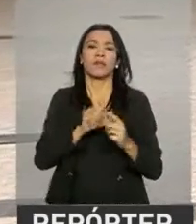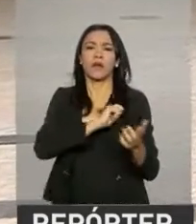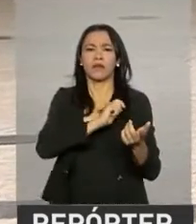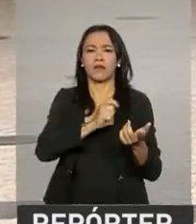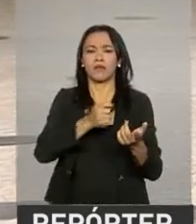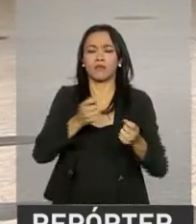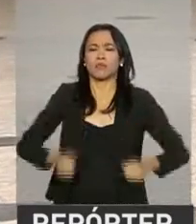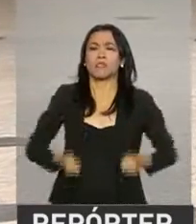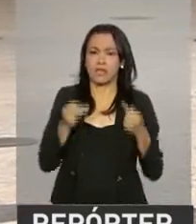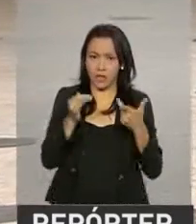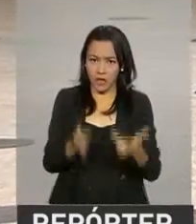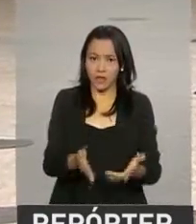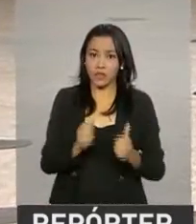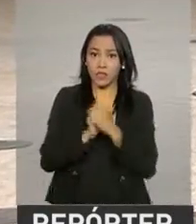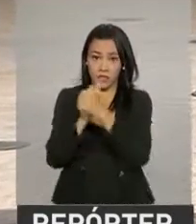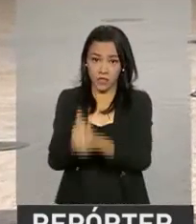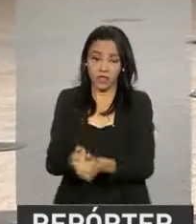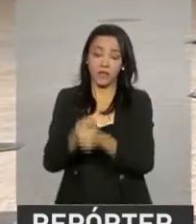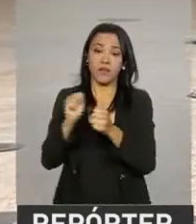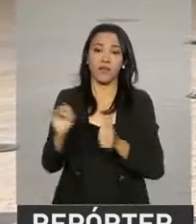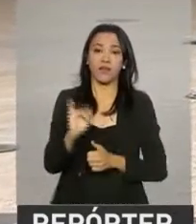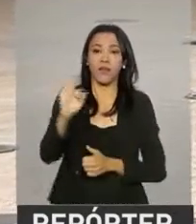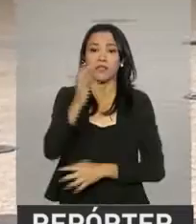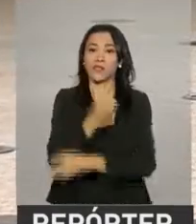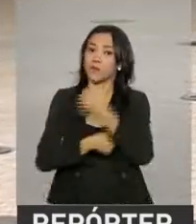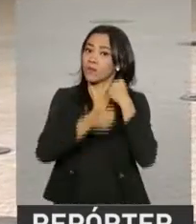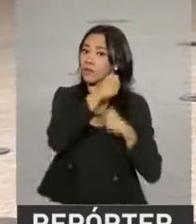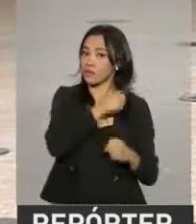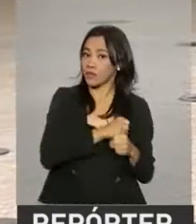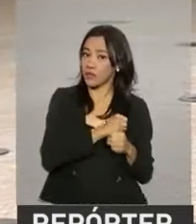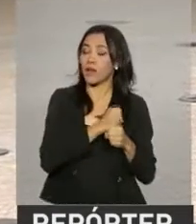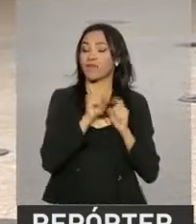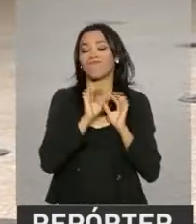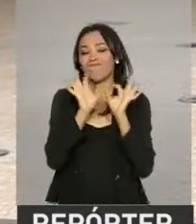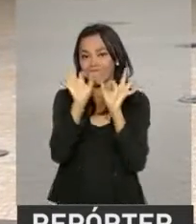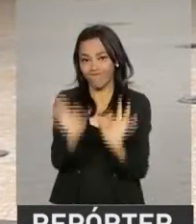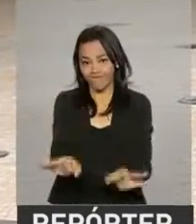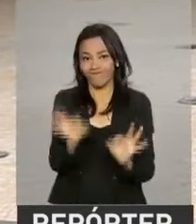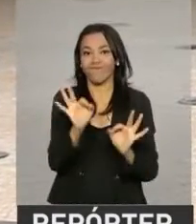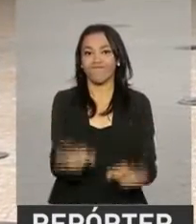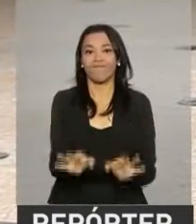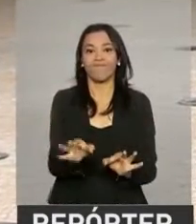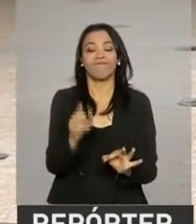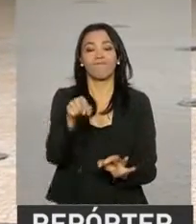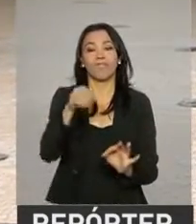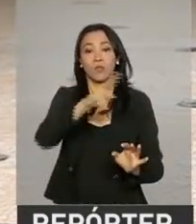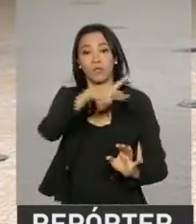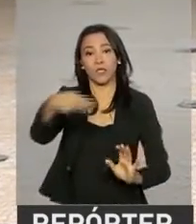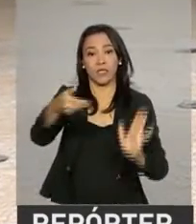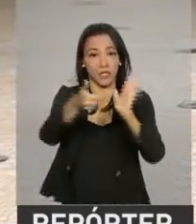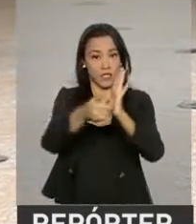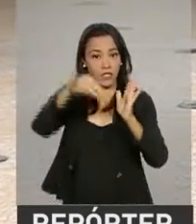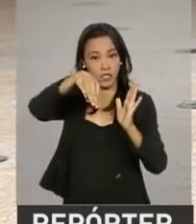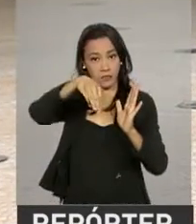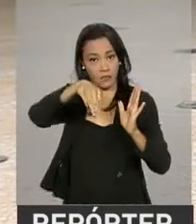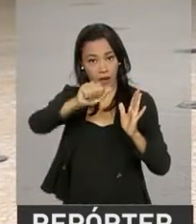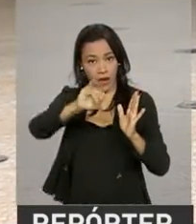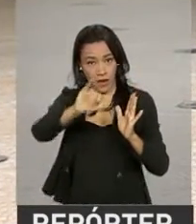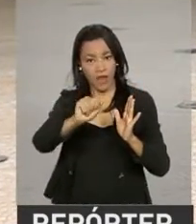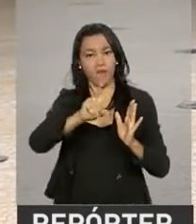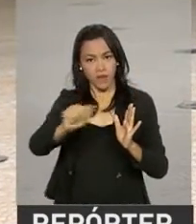públicas com base na inflação do ano imediatamente anterior certamente nas palavras de Rodrigo Maia Vai Ser